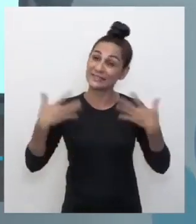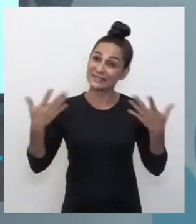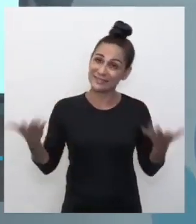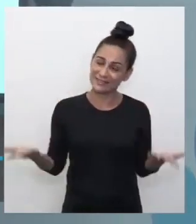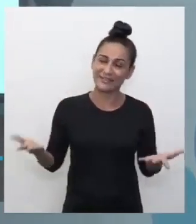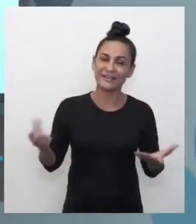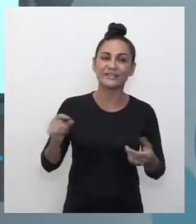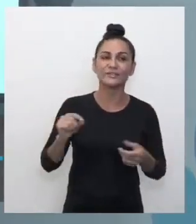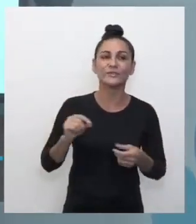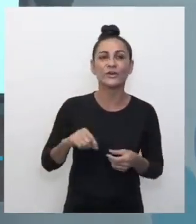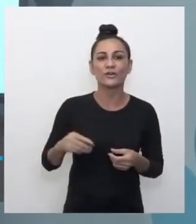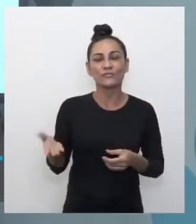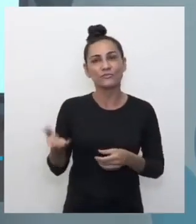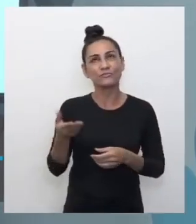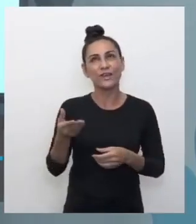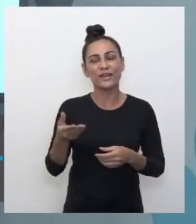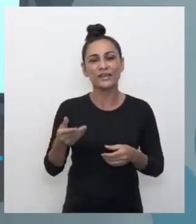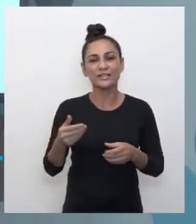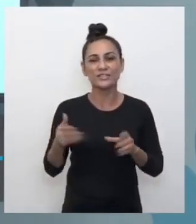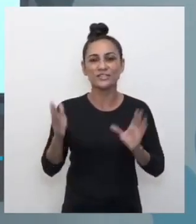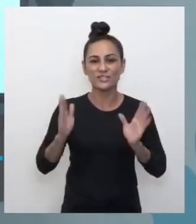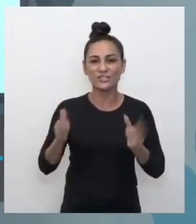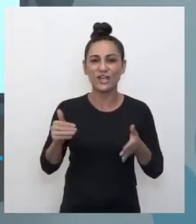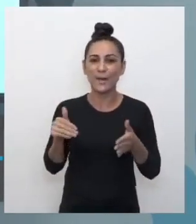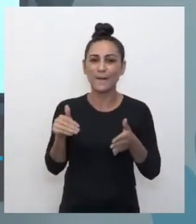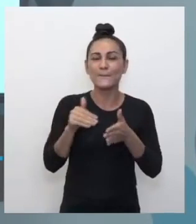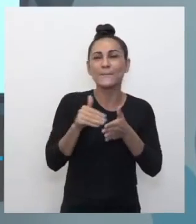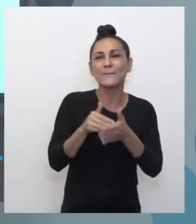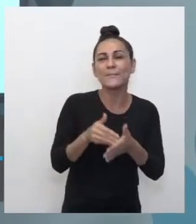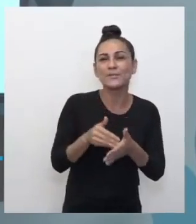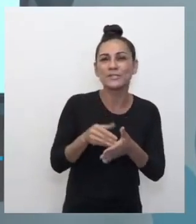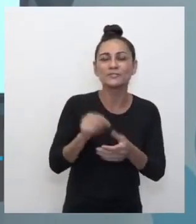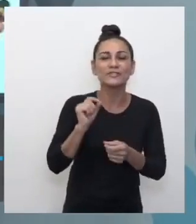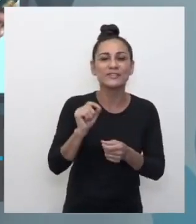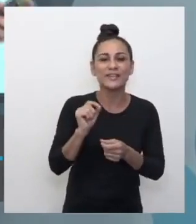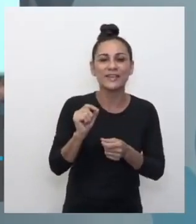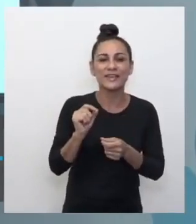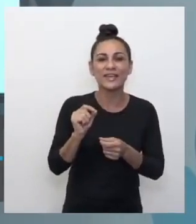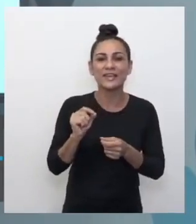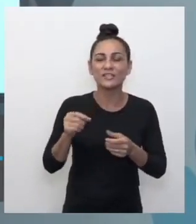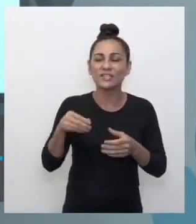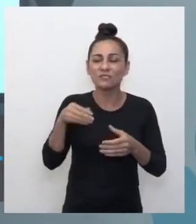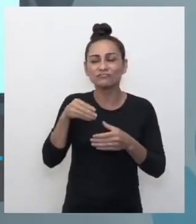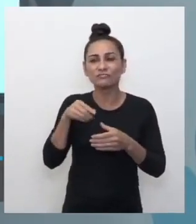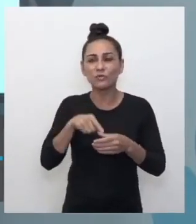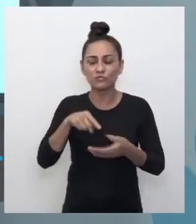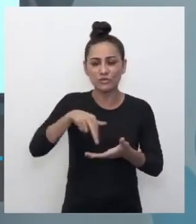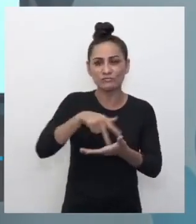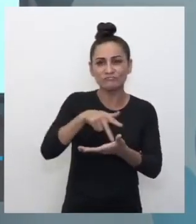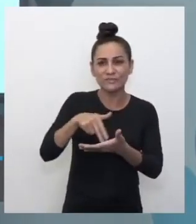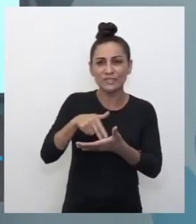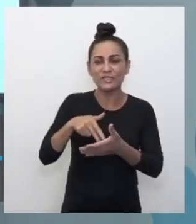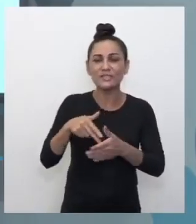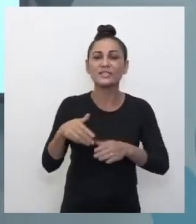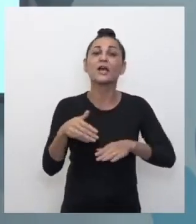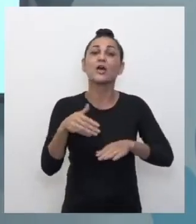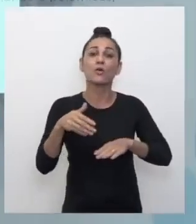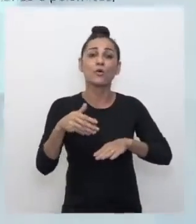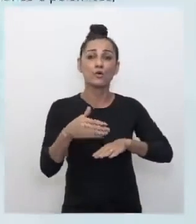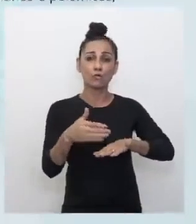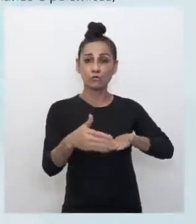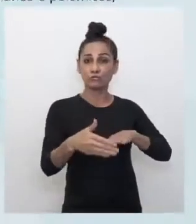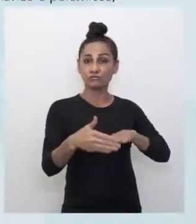né, já chegando aqui bem, já quase entrando na dança contemporânea, nós temos o Merce